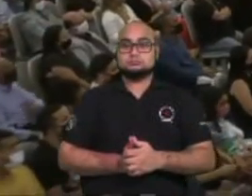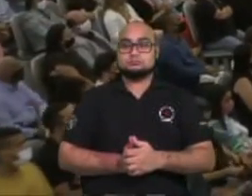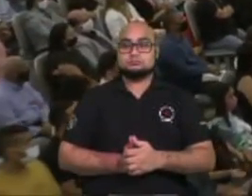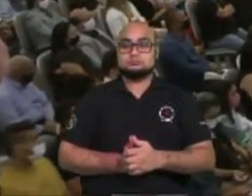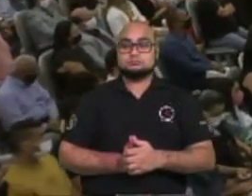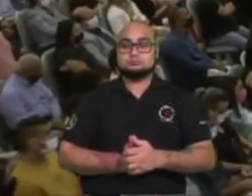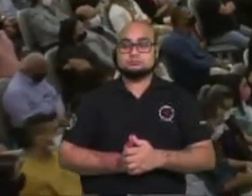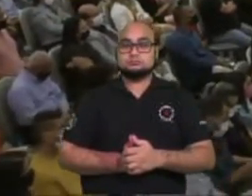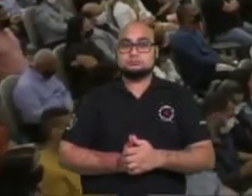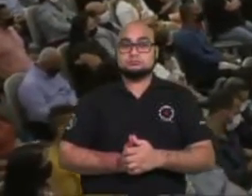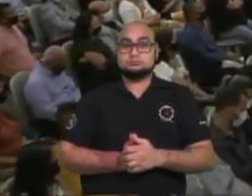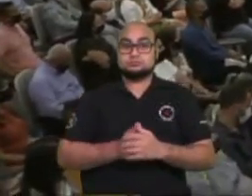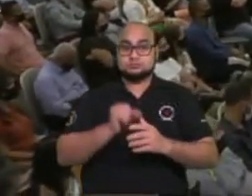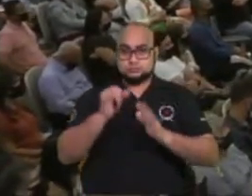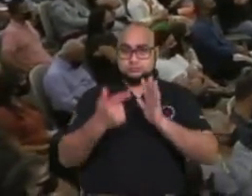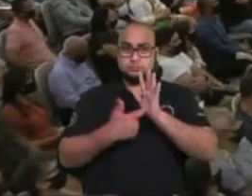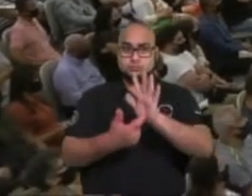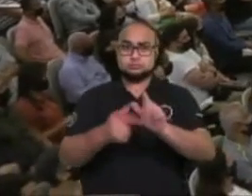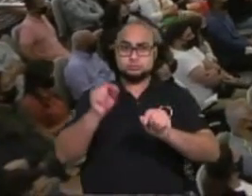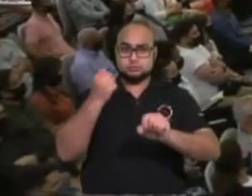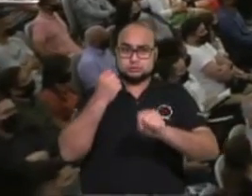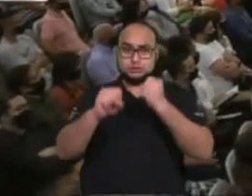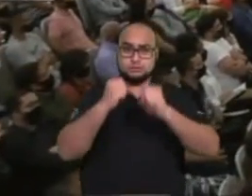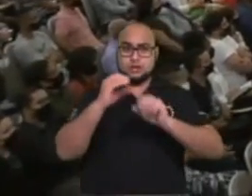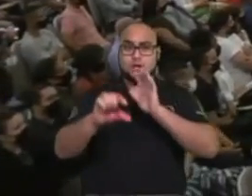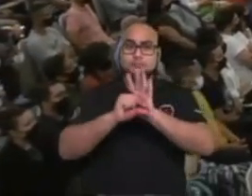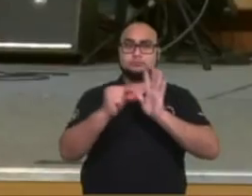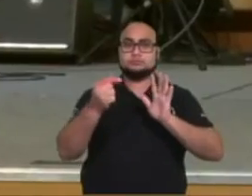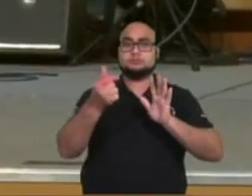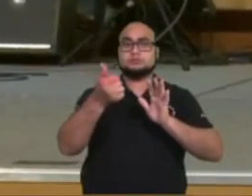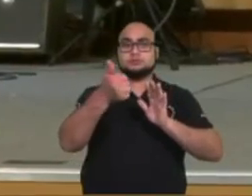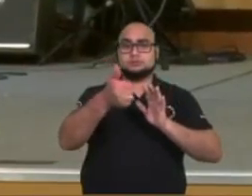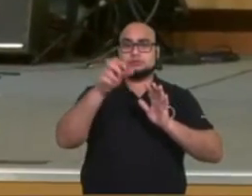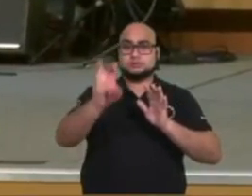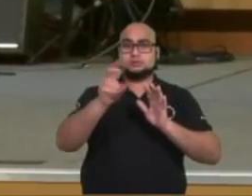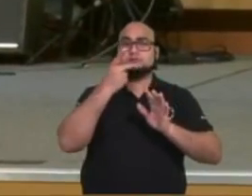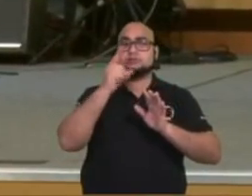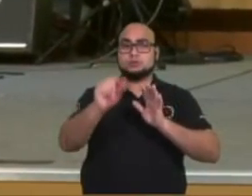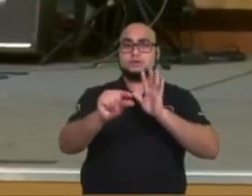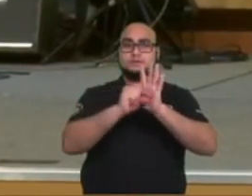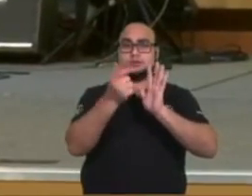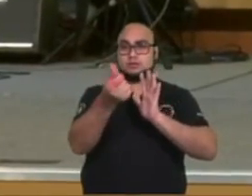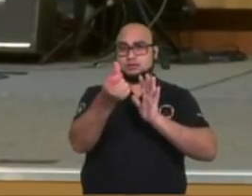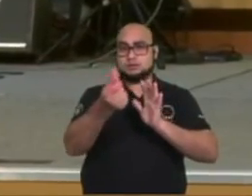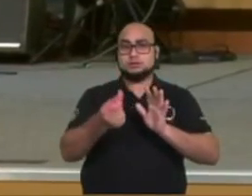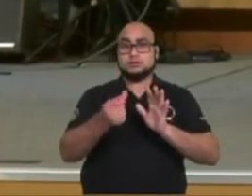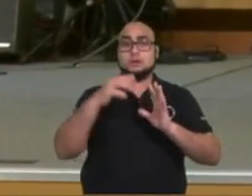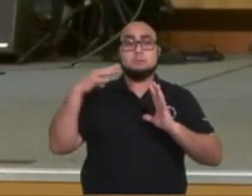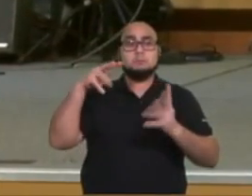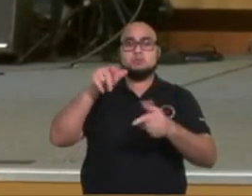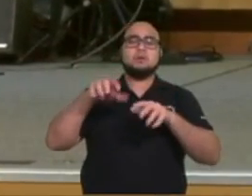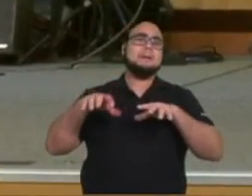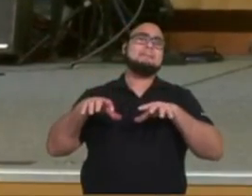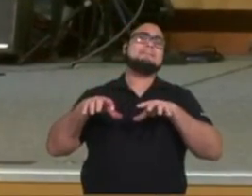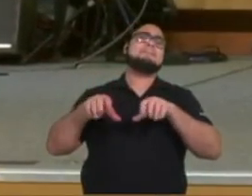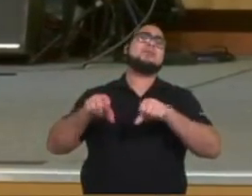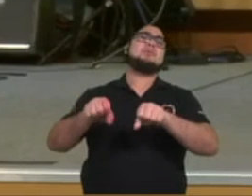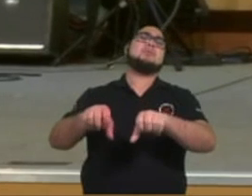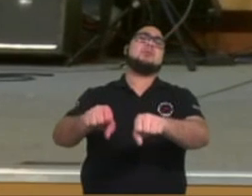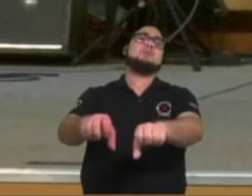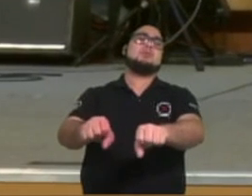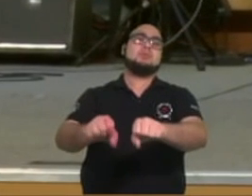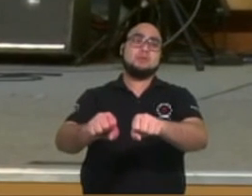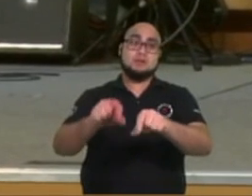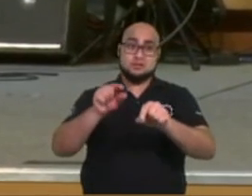a Bíblia só música de 15 Versículo 16 e depois ser conquistado agora como é que você tem um espírito